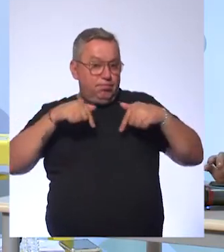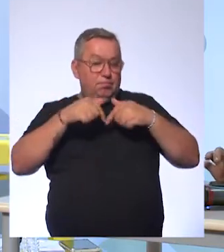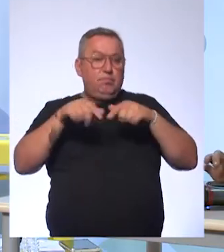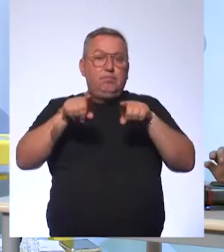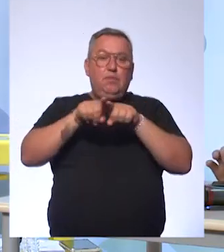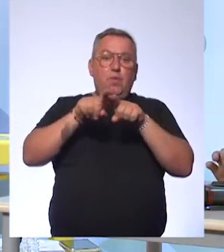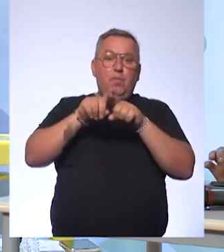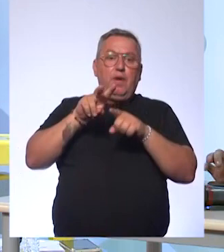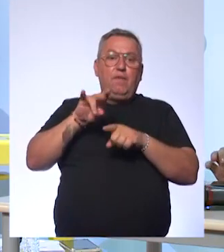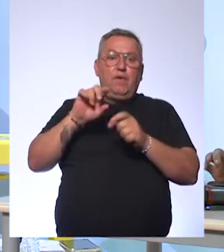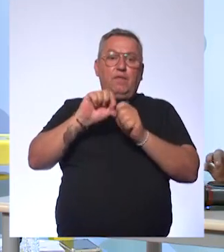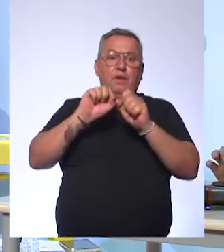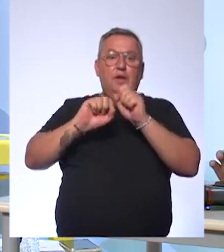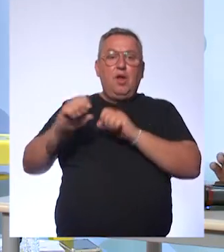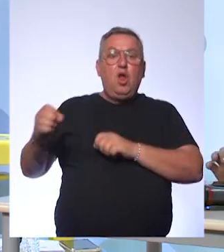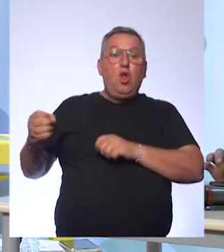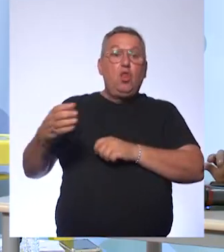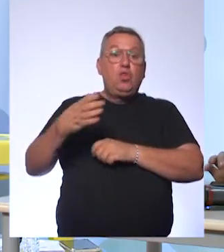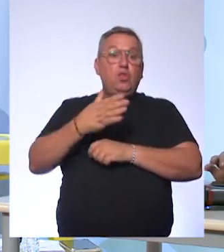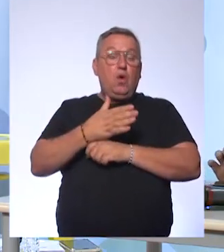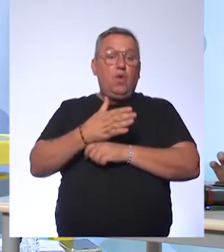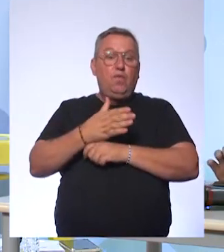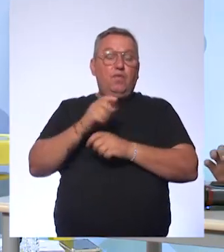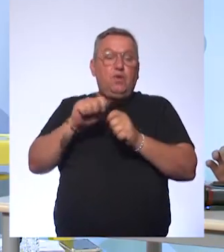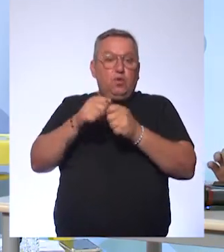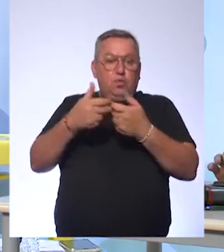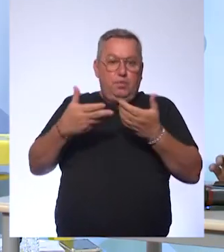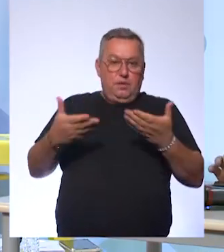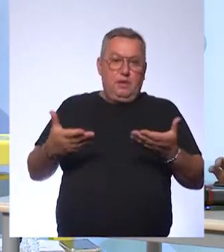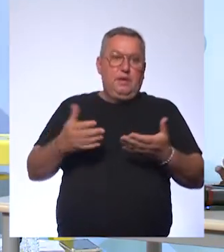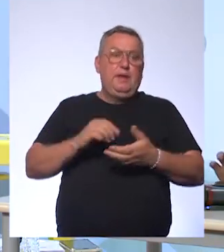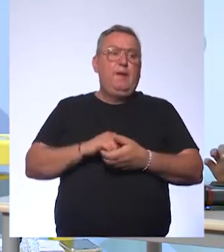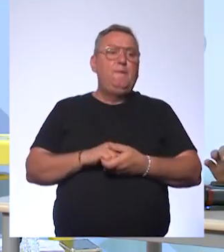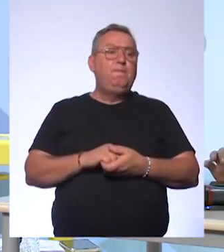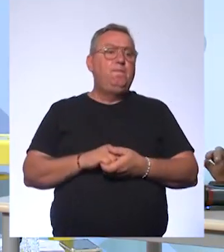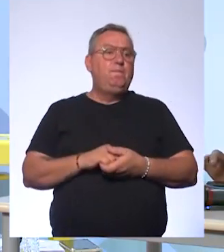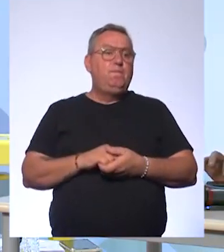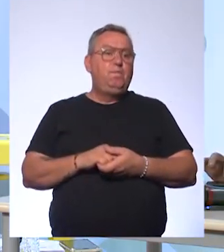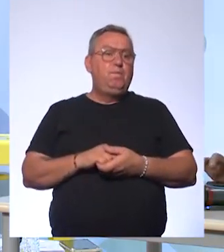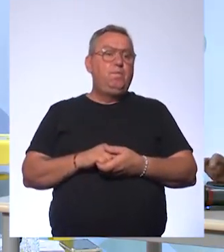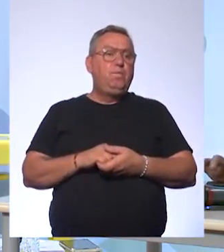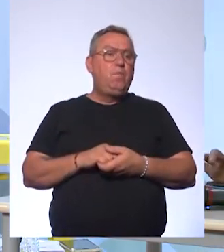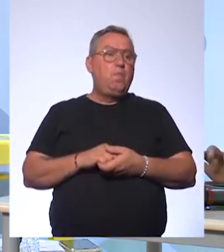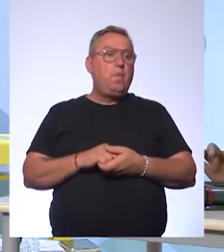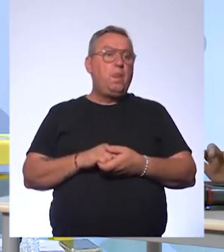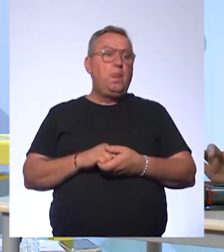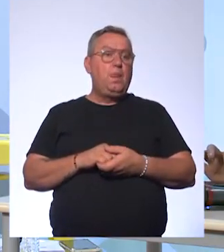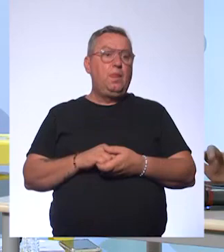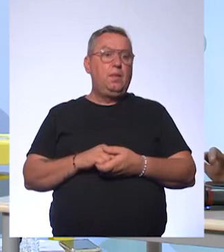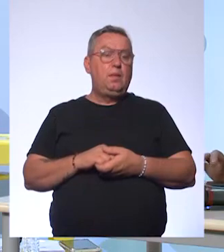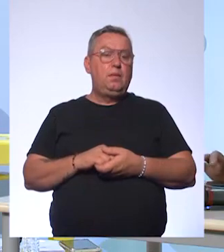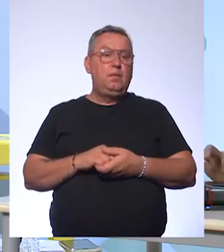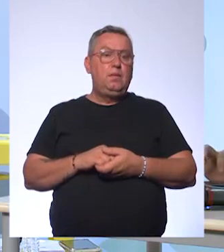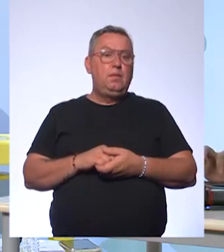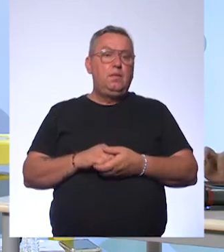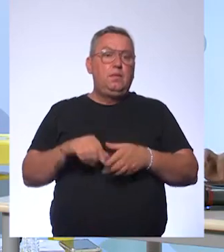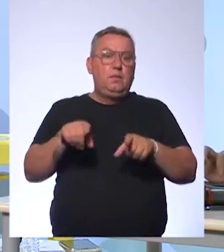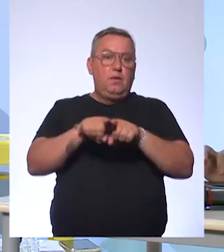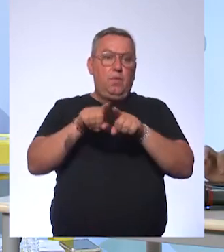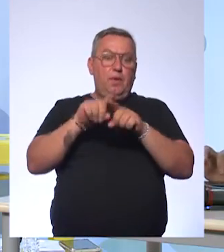vão formar novas substâncias, ok? Temos então,